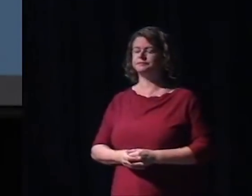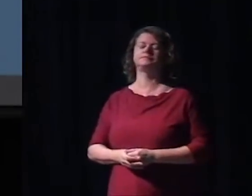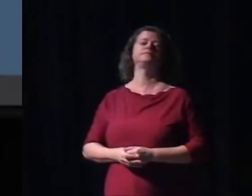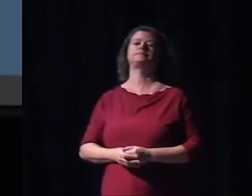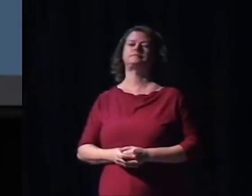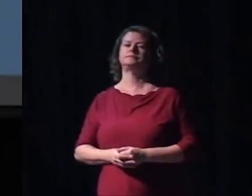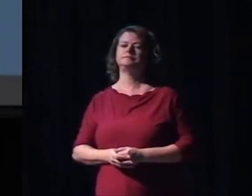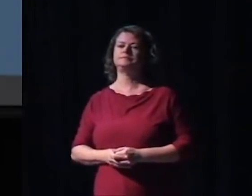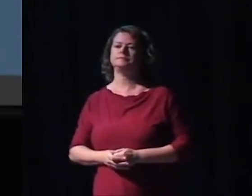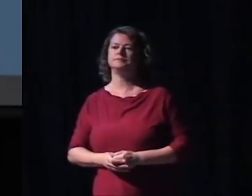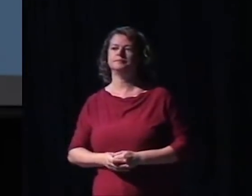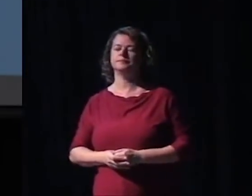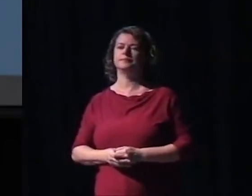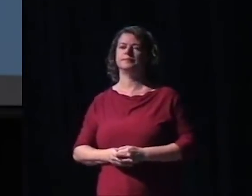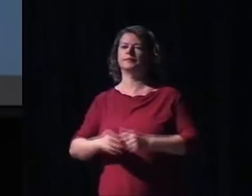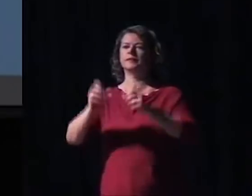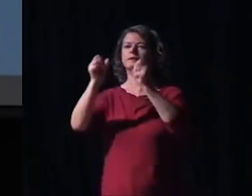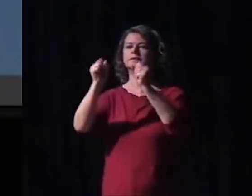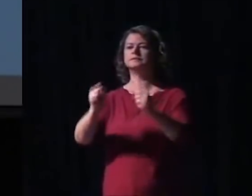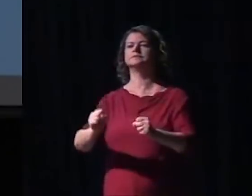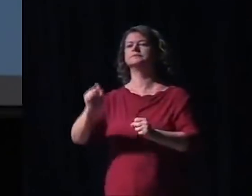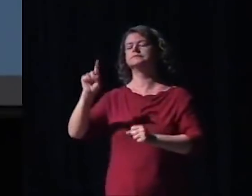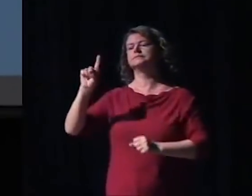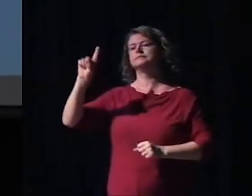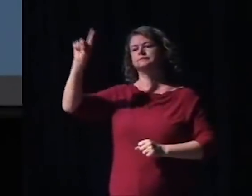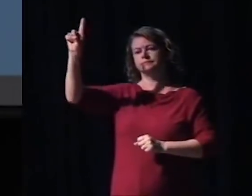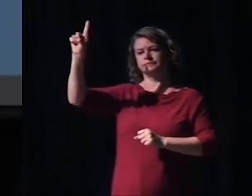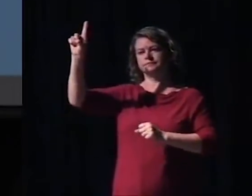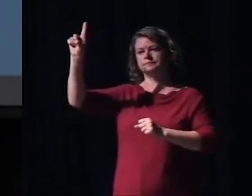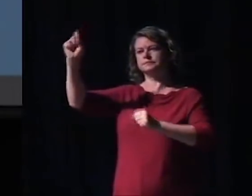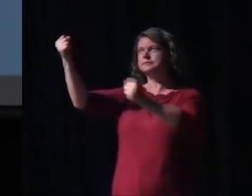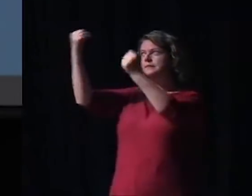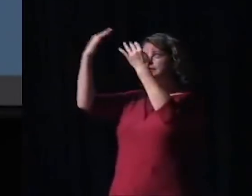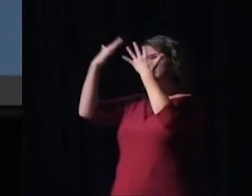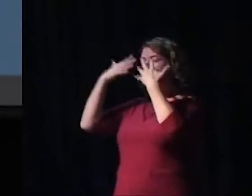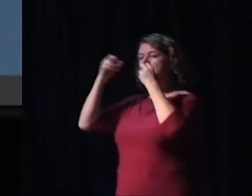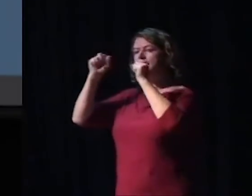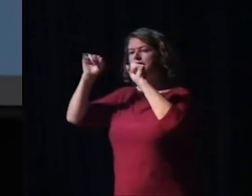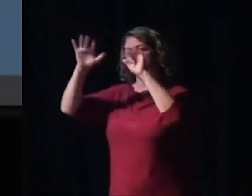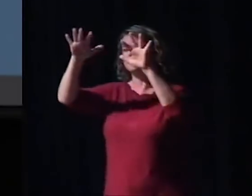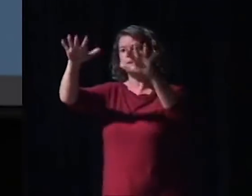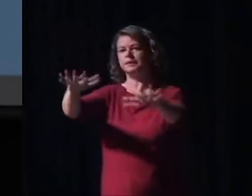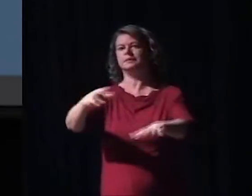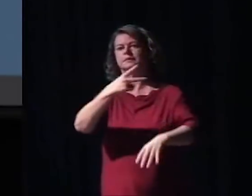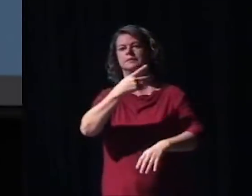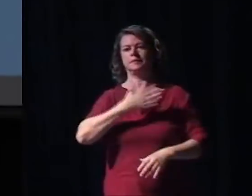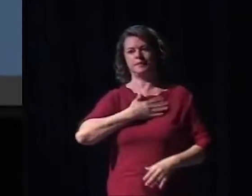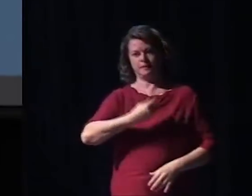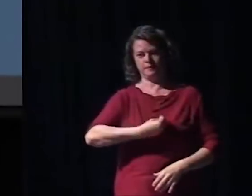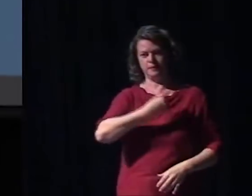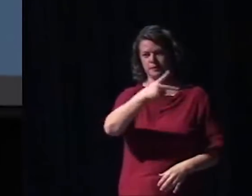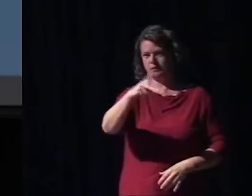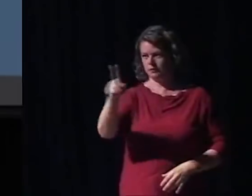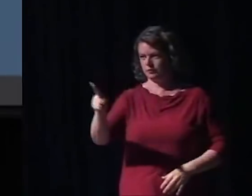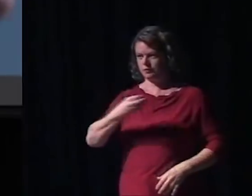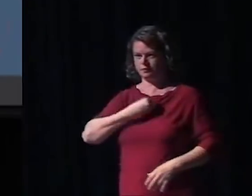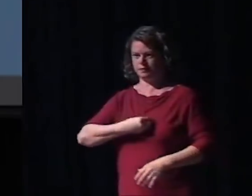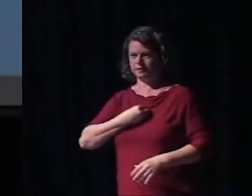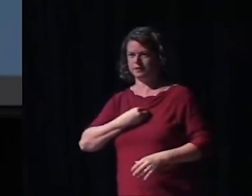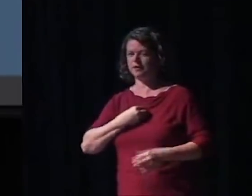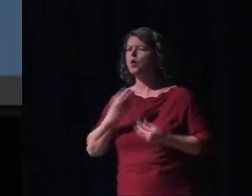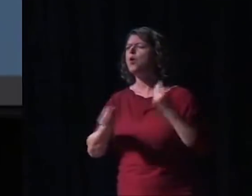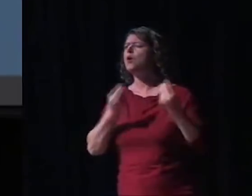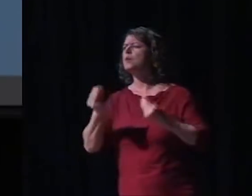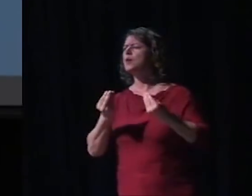O poder de Deus, ele é derramado na minha vida e na sua vida através da santidade.